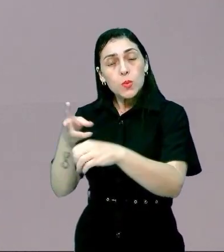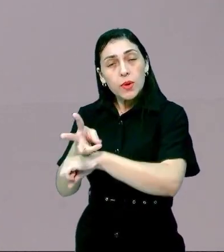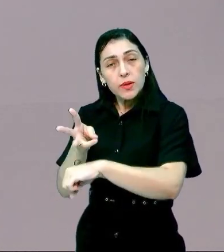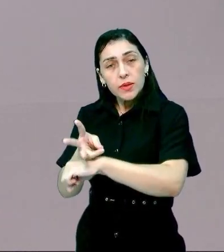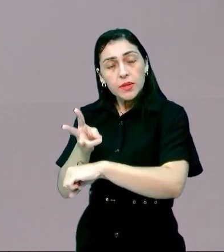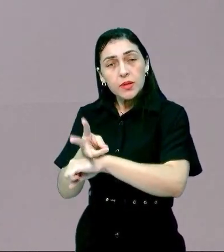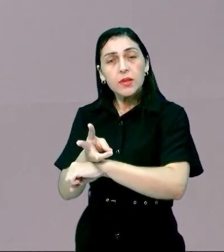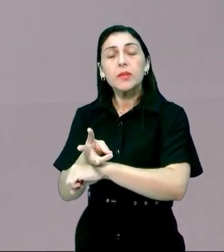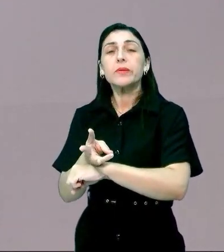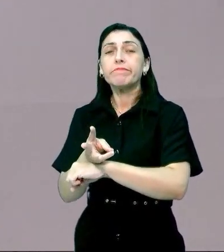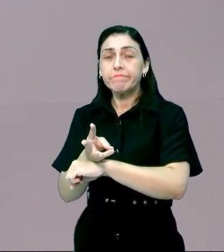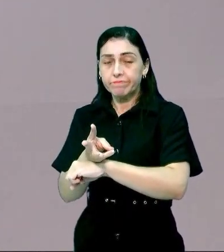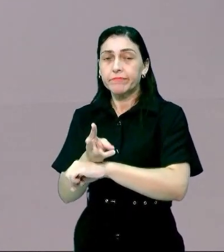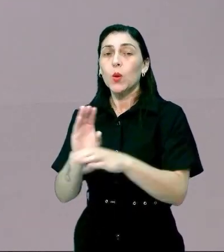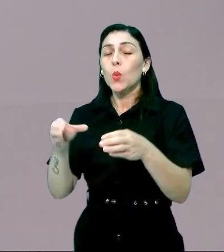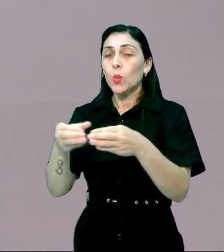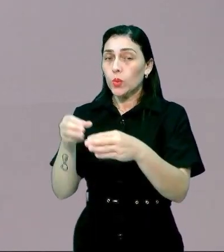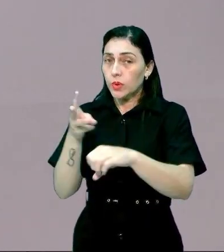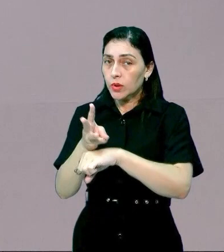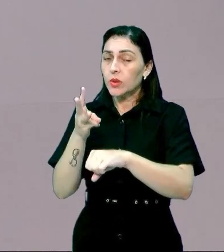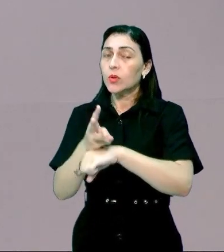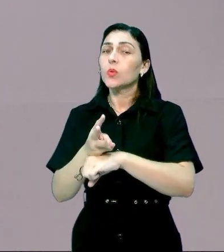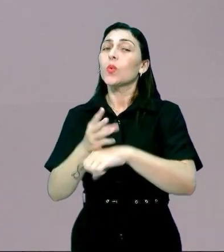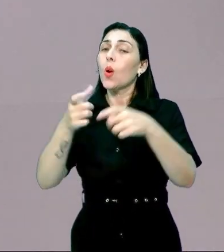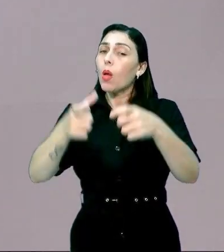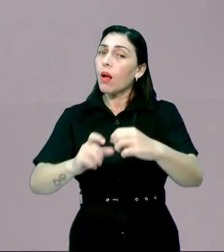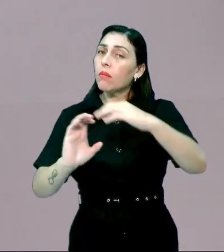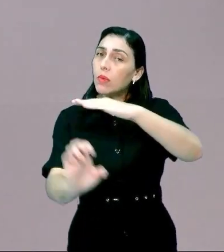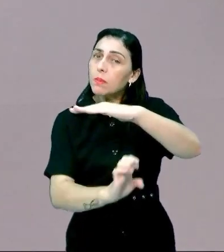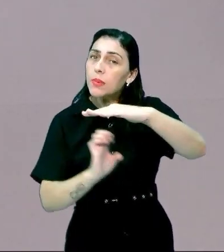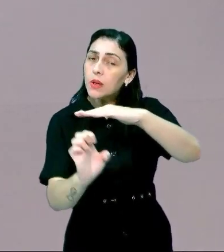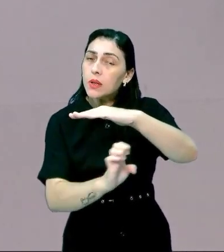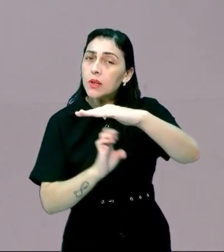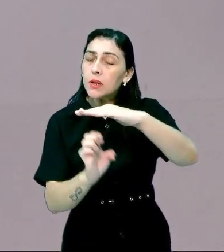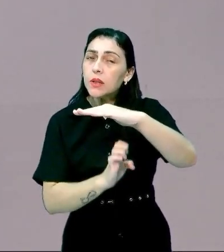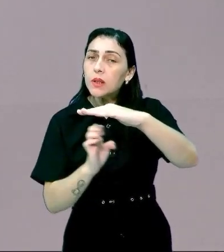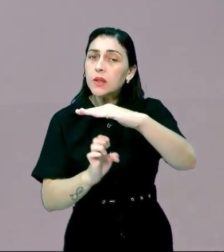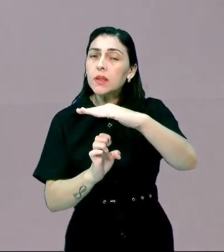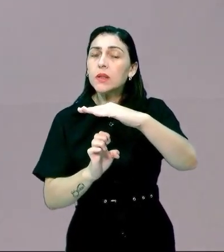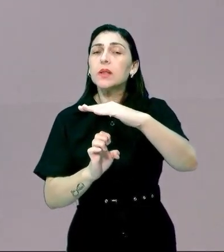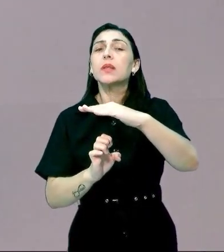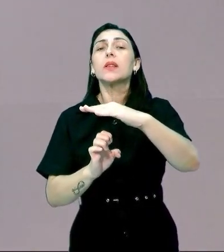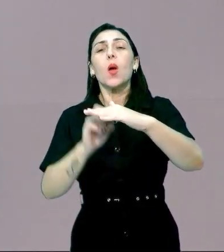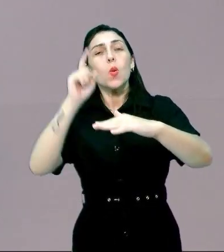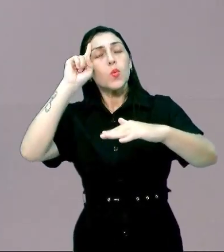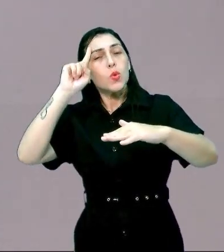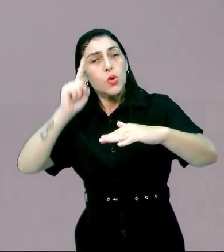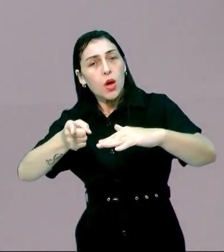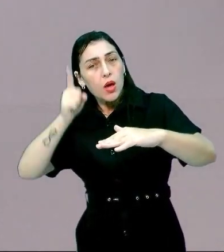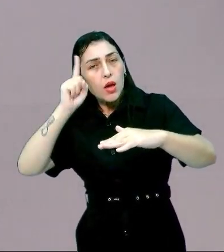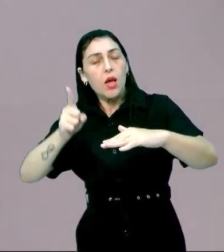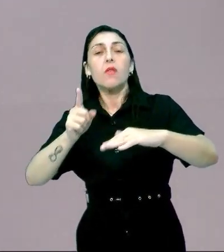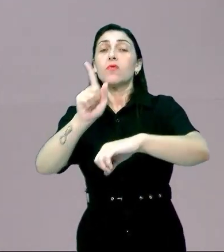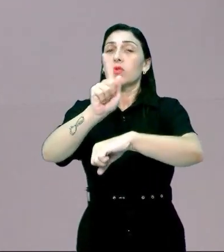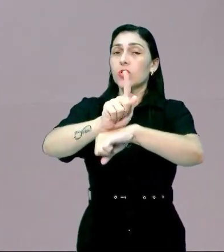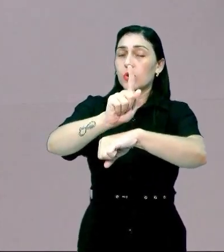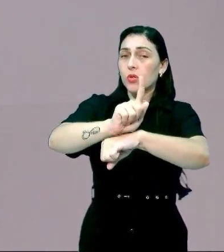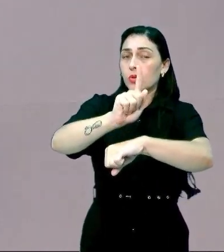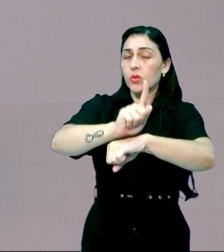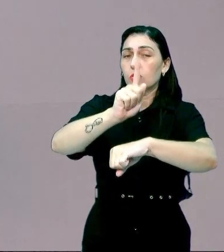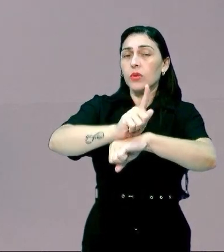WhatsApp, no caso, o grupo do WhatsApp do ambiente de trabalho, que muitos chefes, muitos